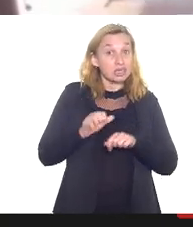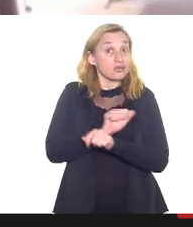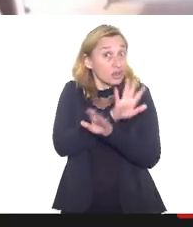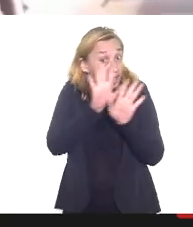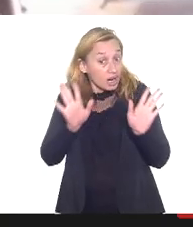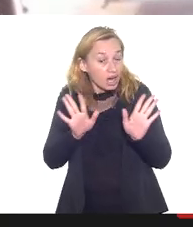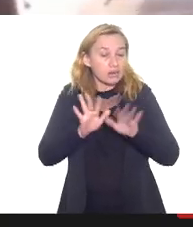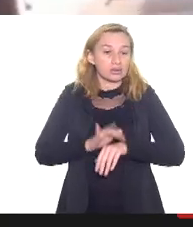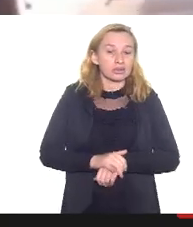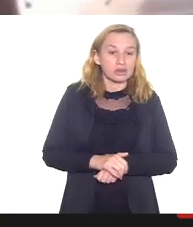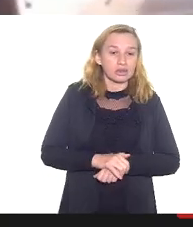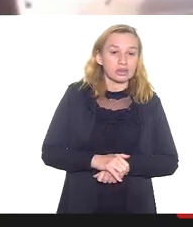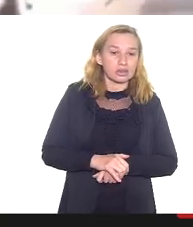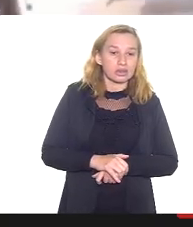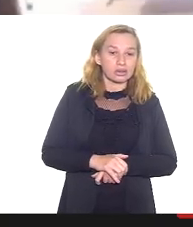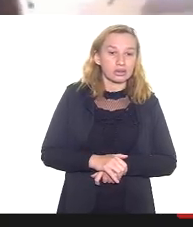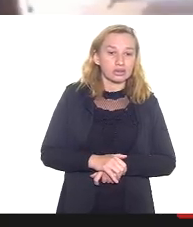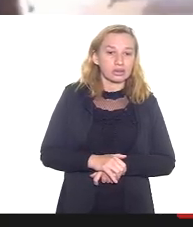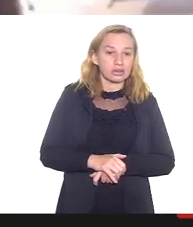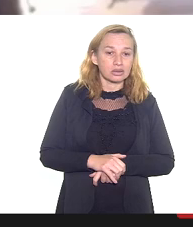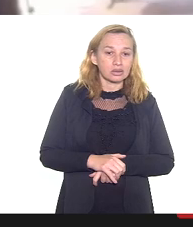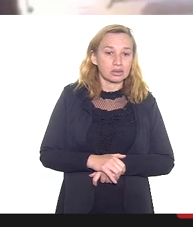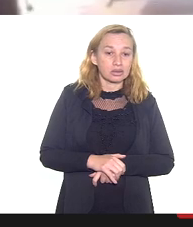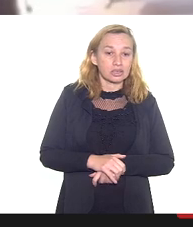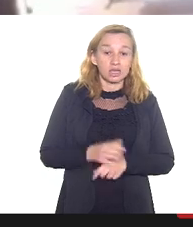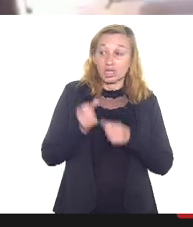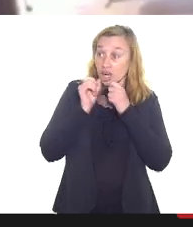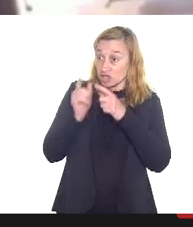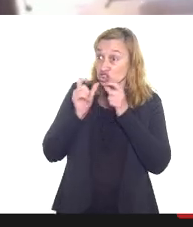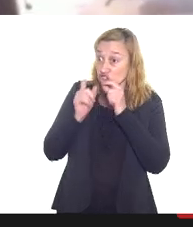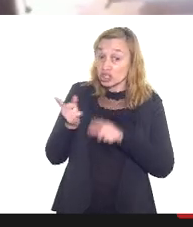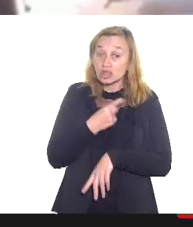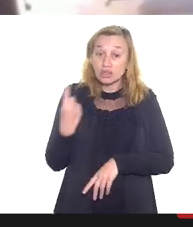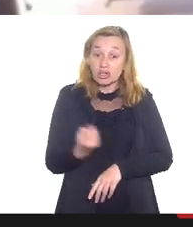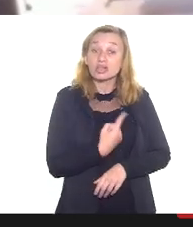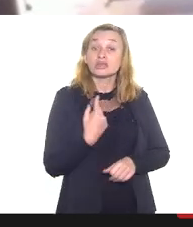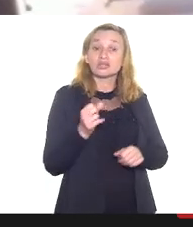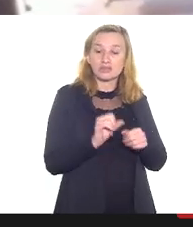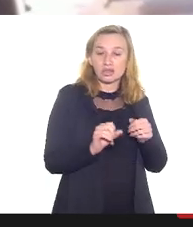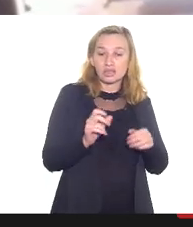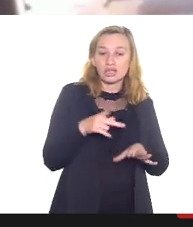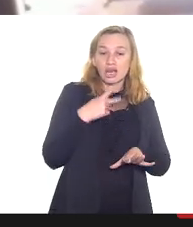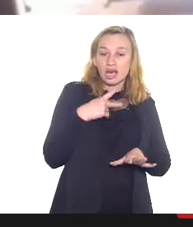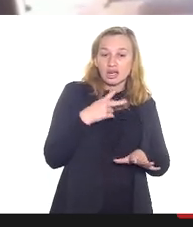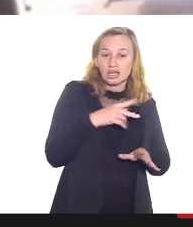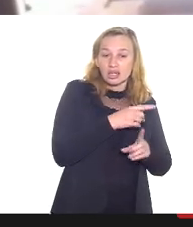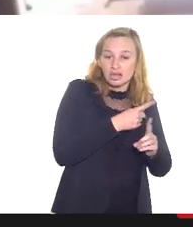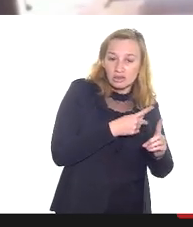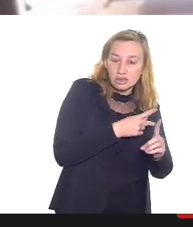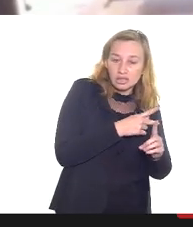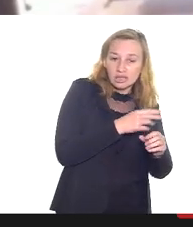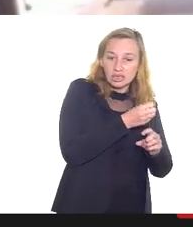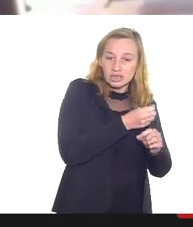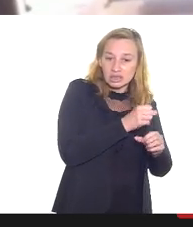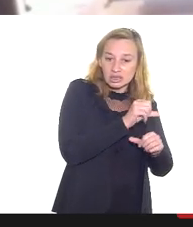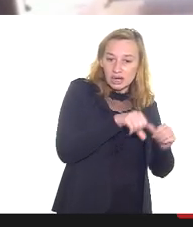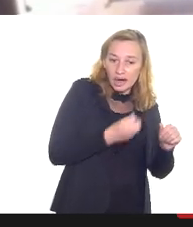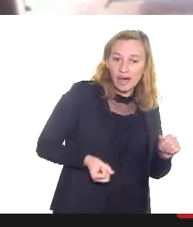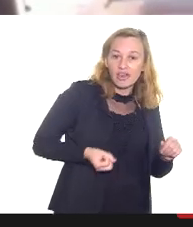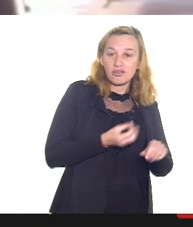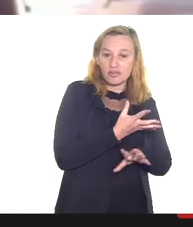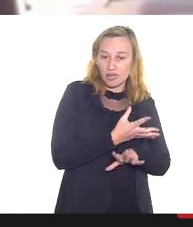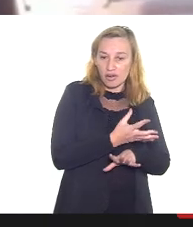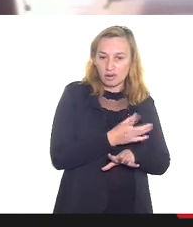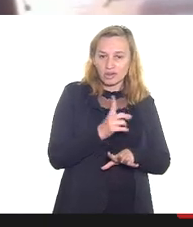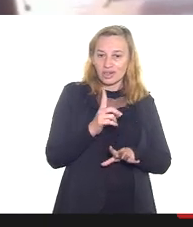claro que as críticas que nós fazemos a essa reforma especial não quer dizer uma defesa